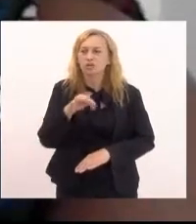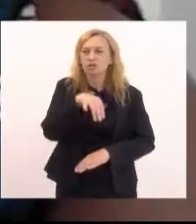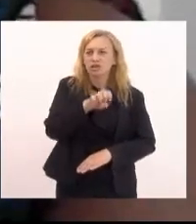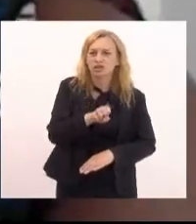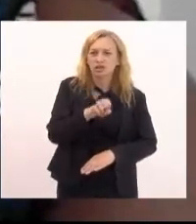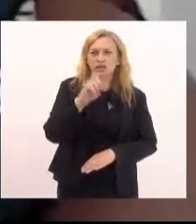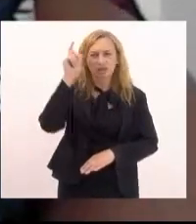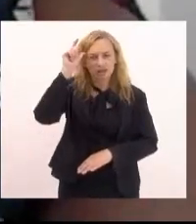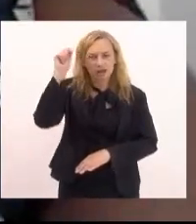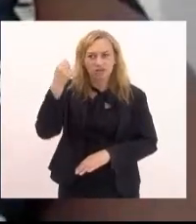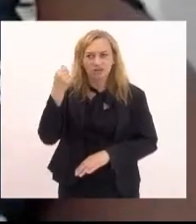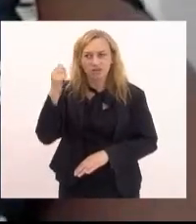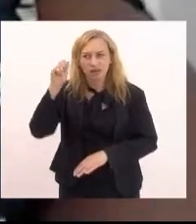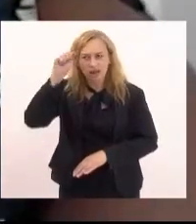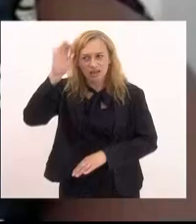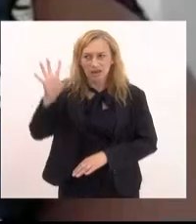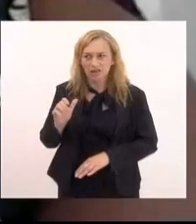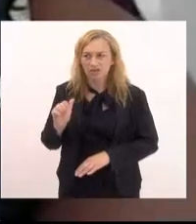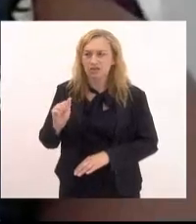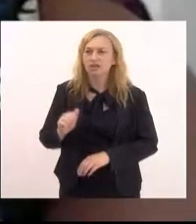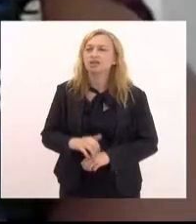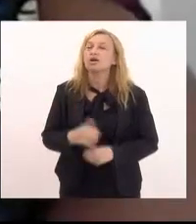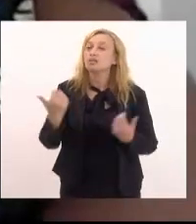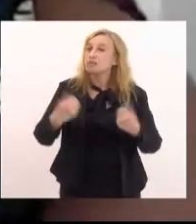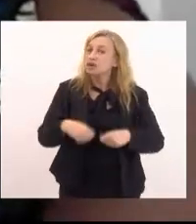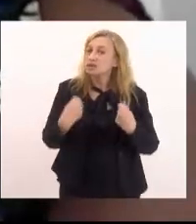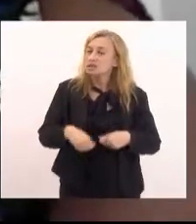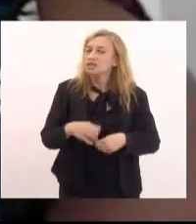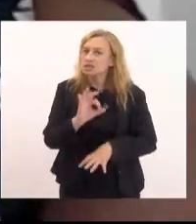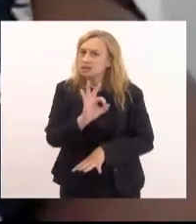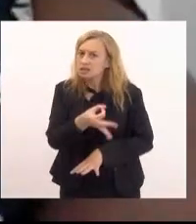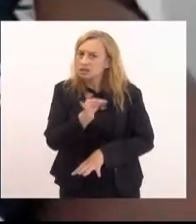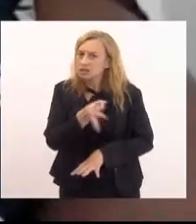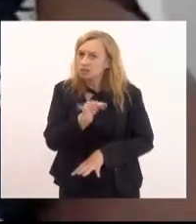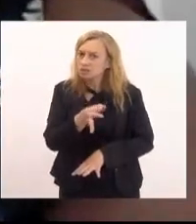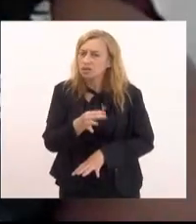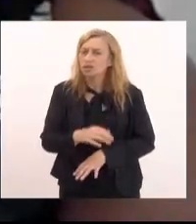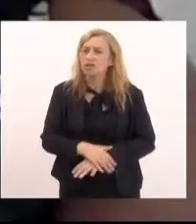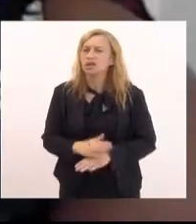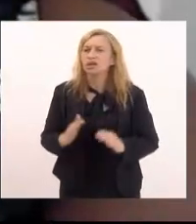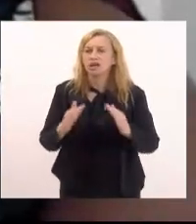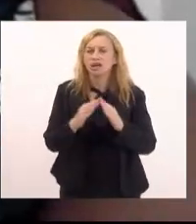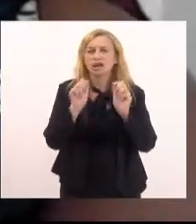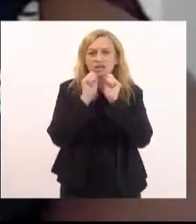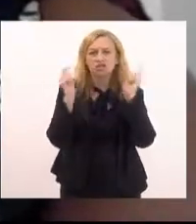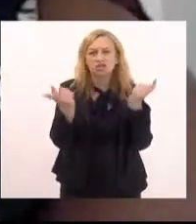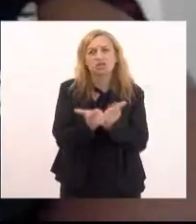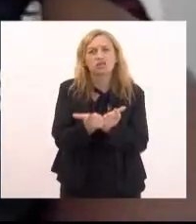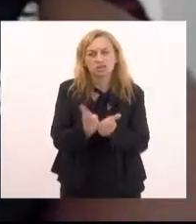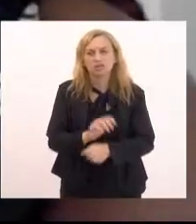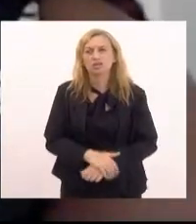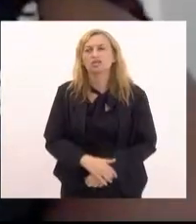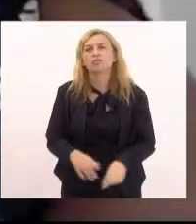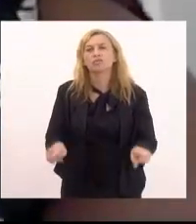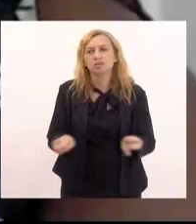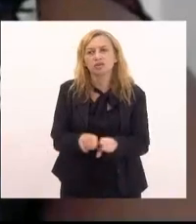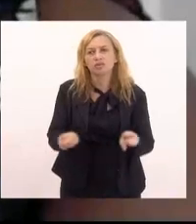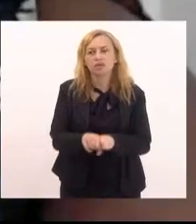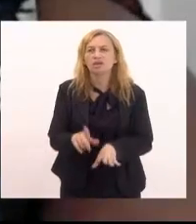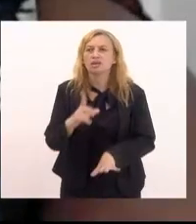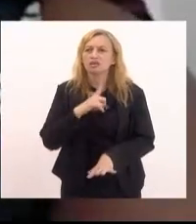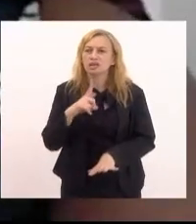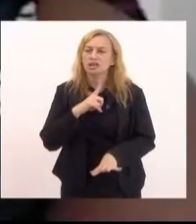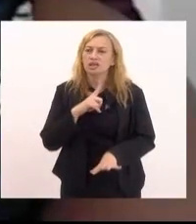africano. A gente precisa, de fato, que as casas legislativas tenham também